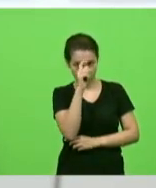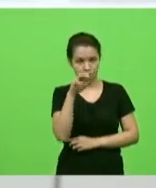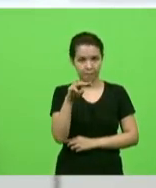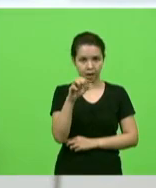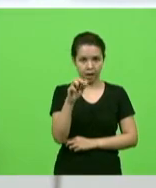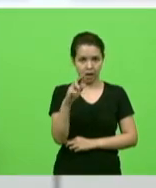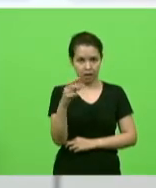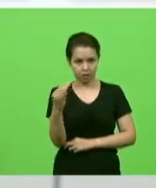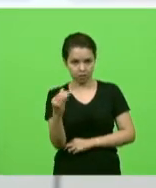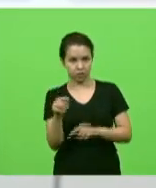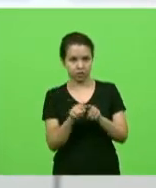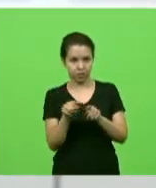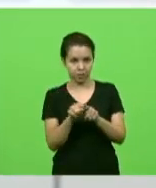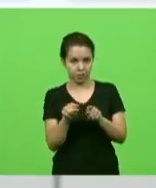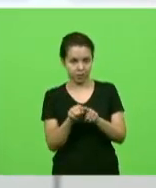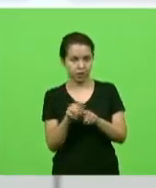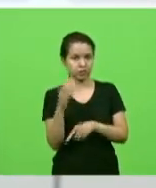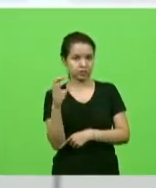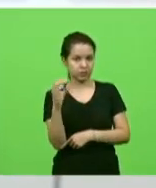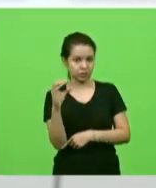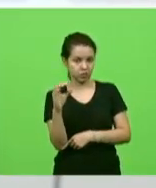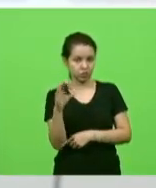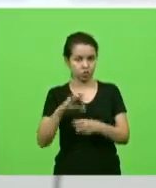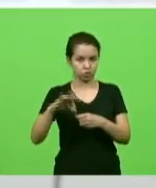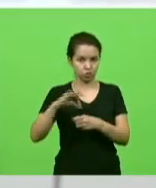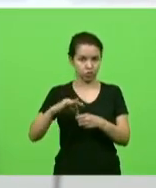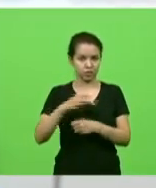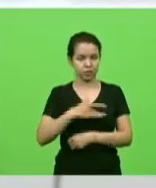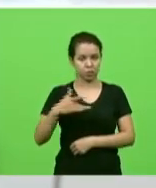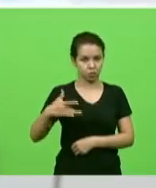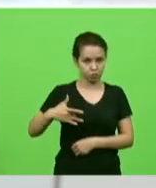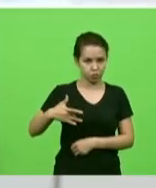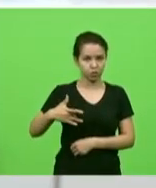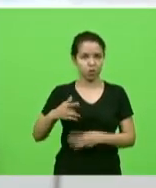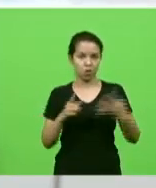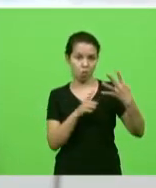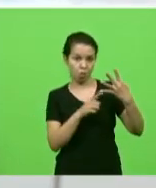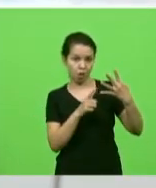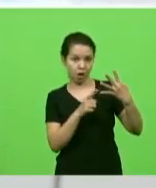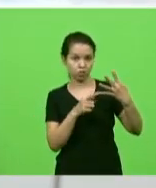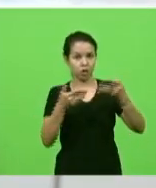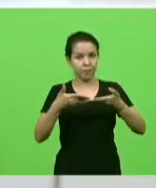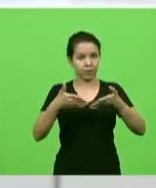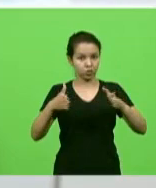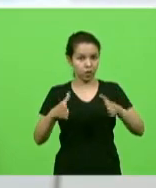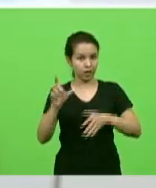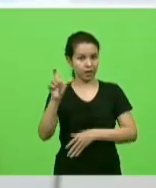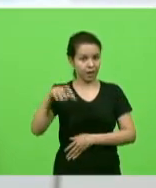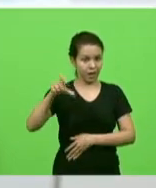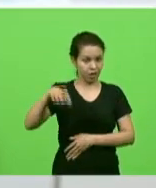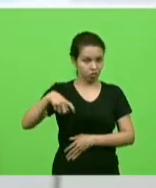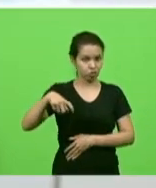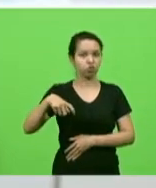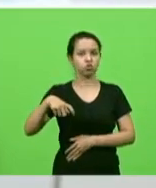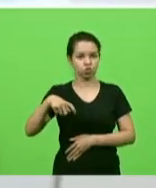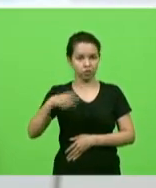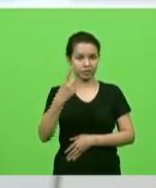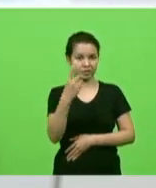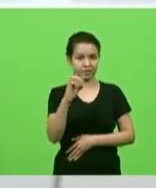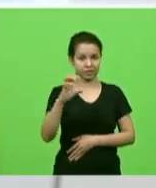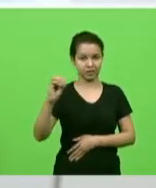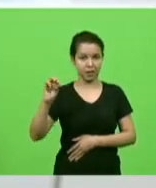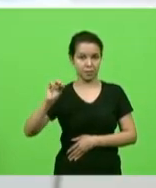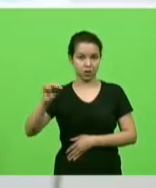Instituto Nacional de Ciências da Saúde quatro abertura de crédito Extraordinário de 100 milhões